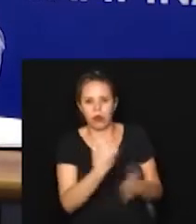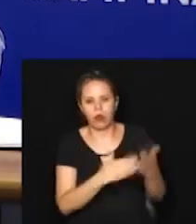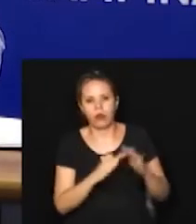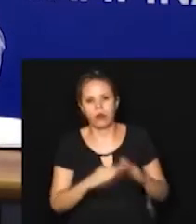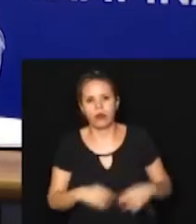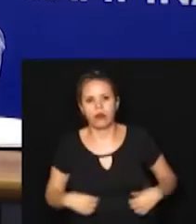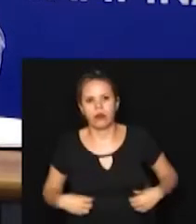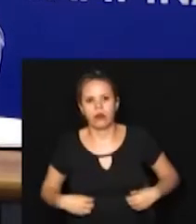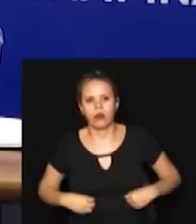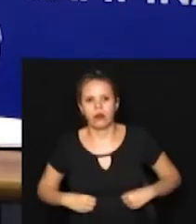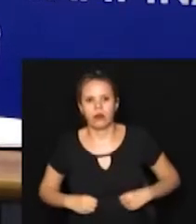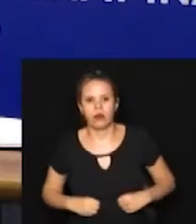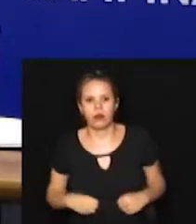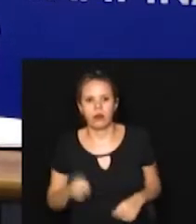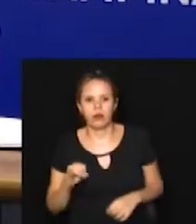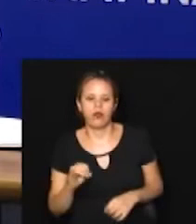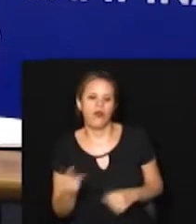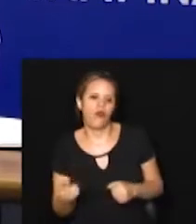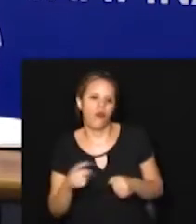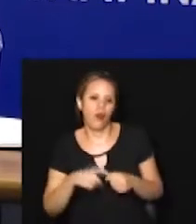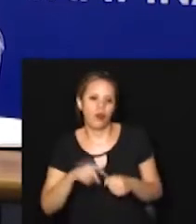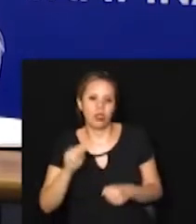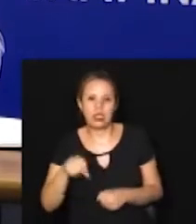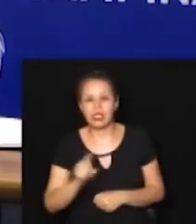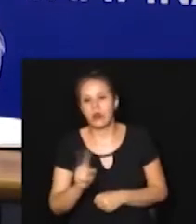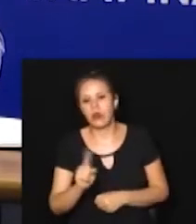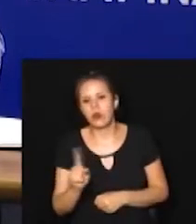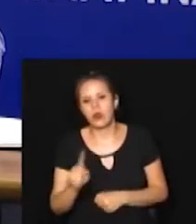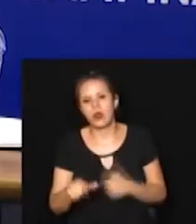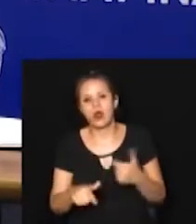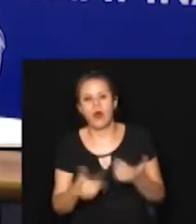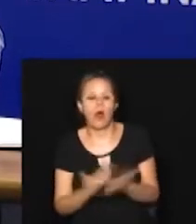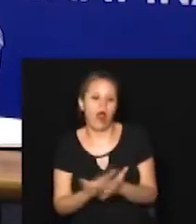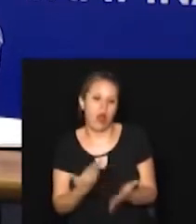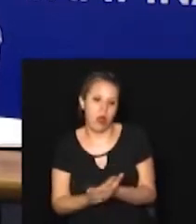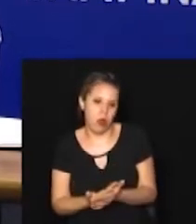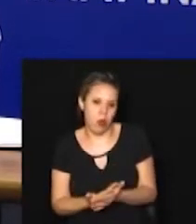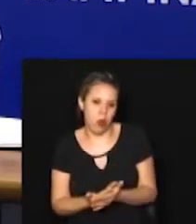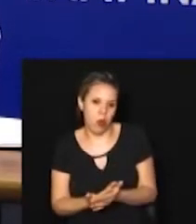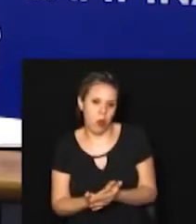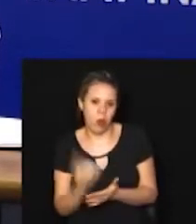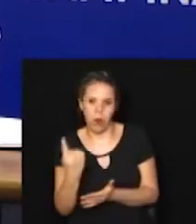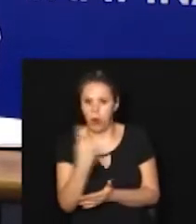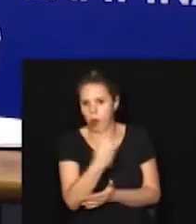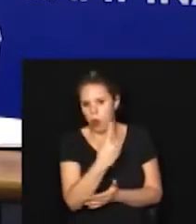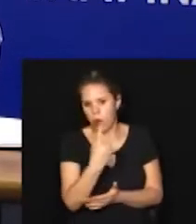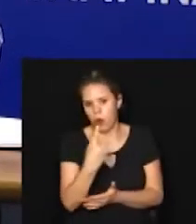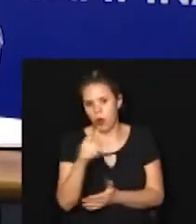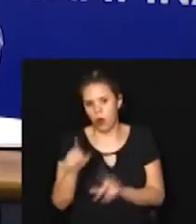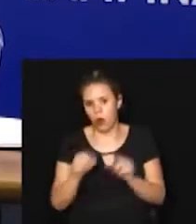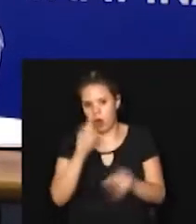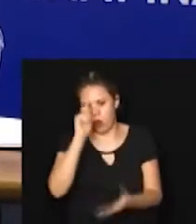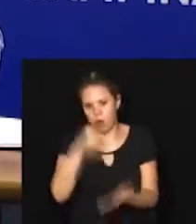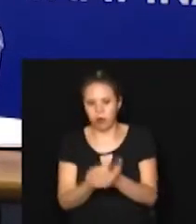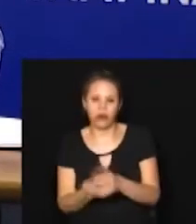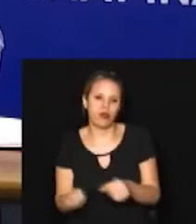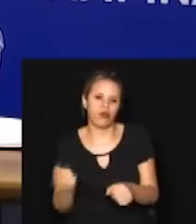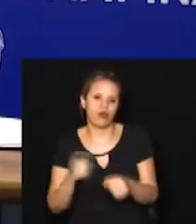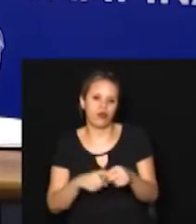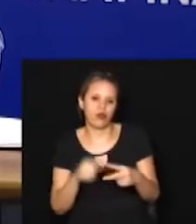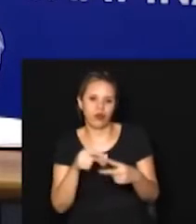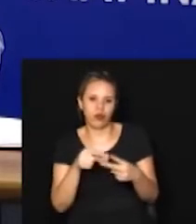escola se retoma ou não as atividades. Caso decida por retomar,